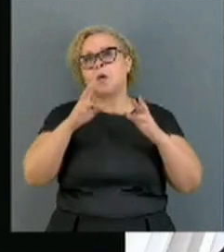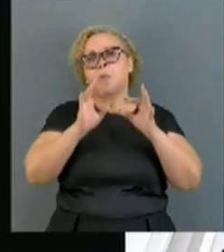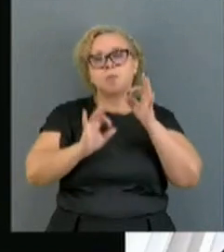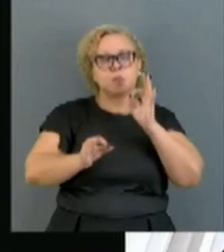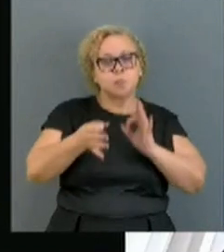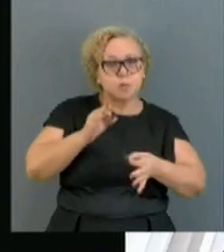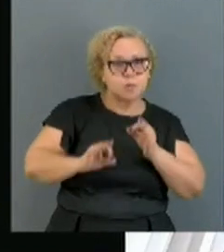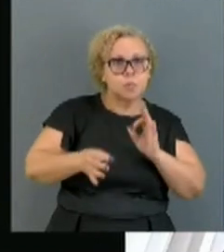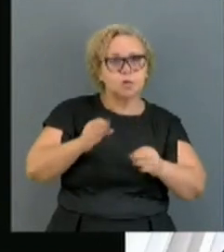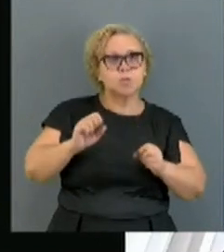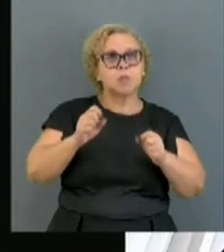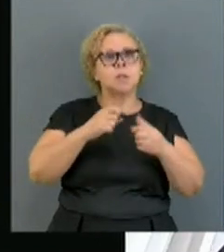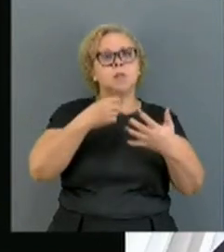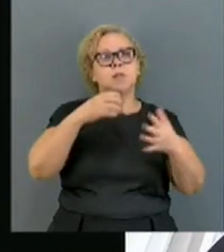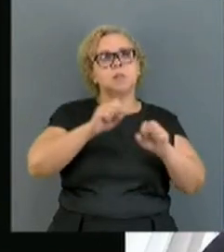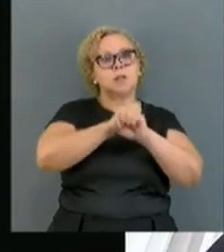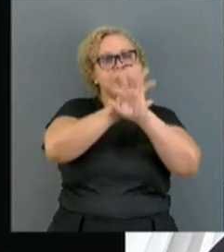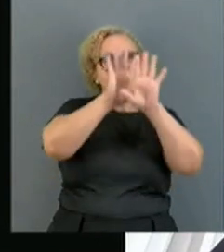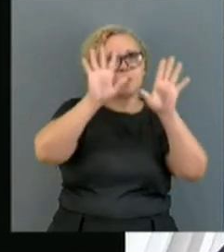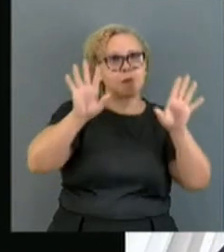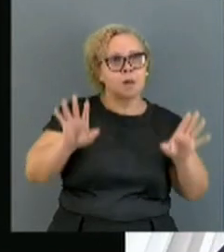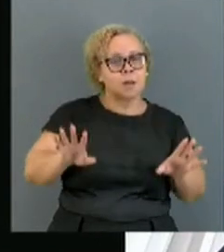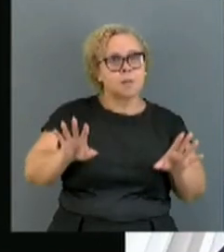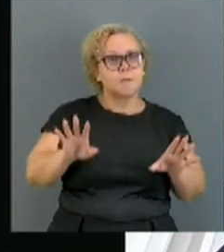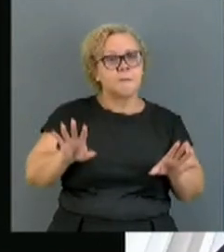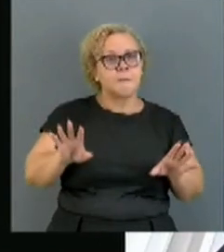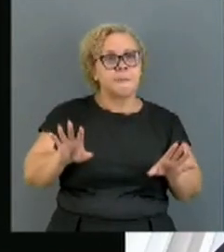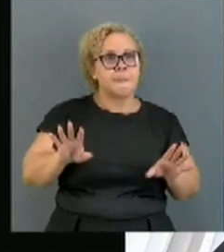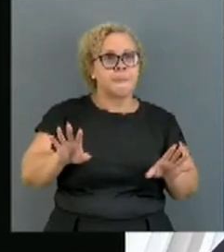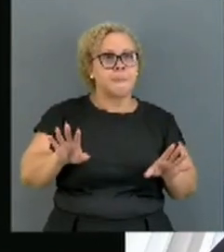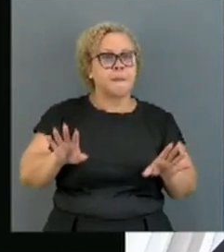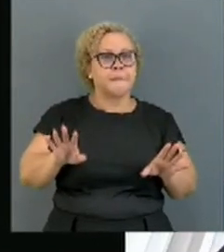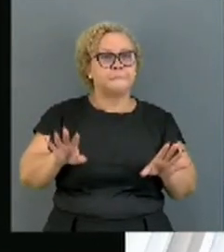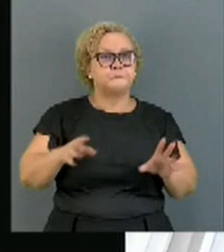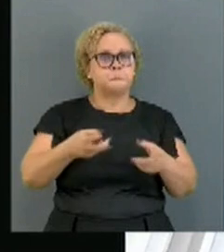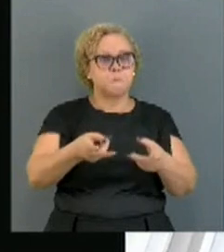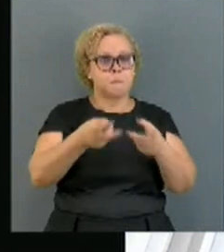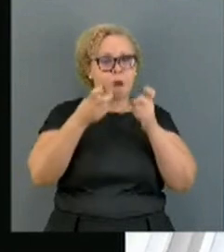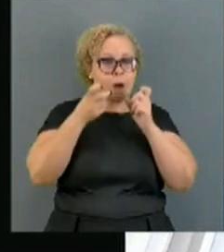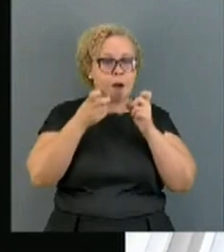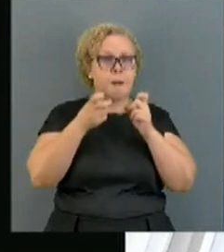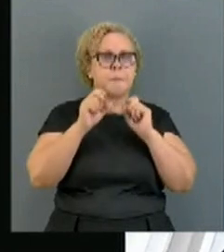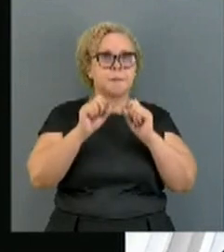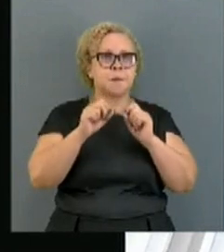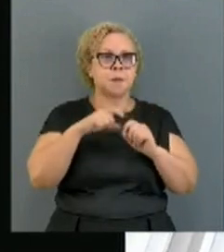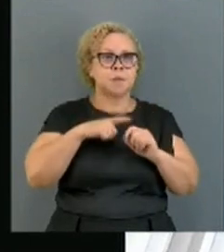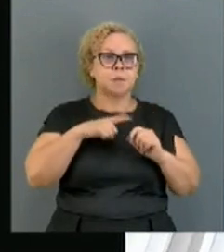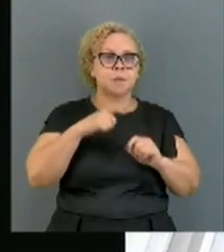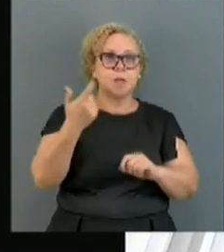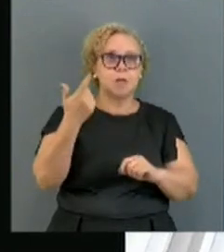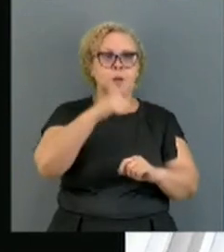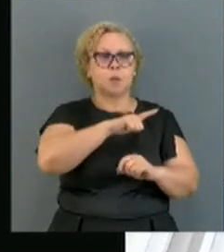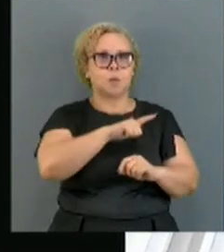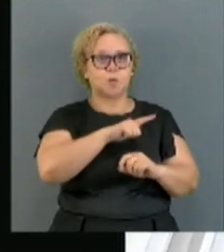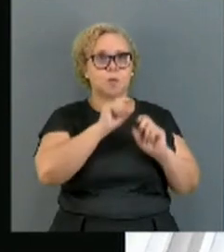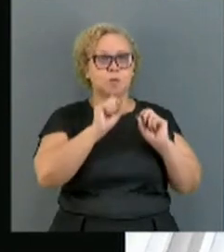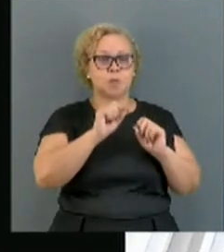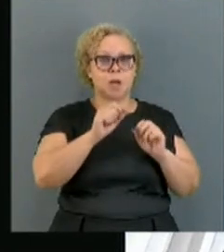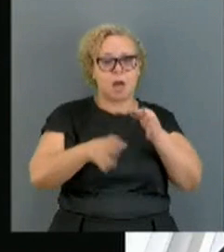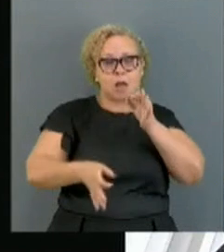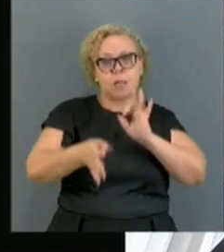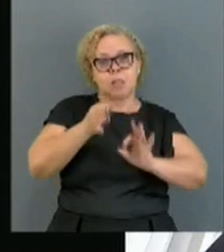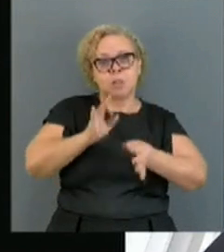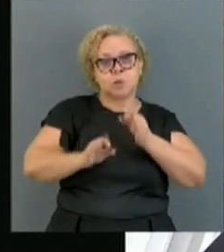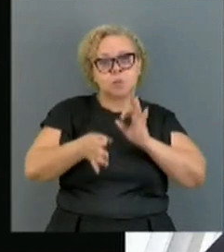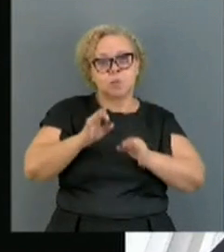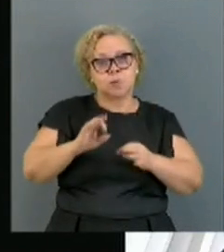como interpretabilidade, notem que a percepção de ter alcançado a justiça, ou